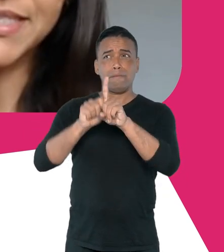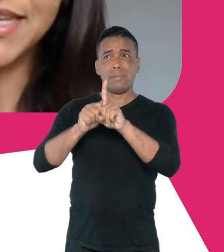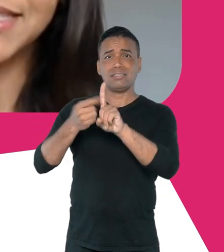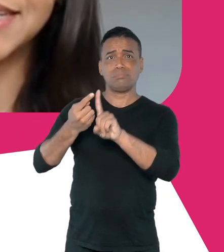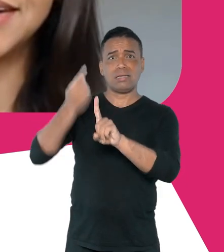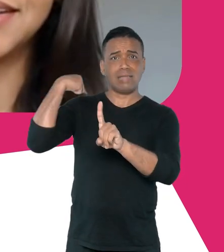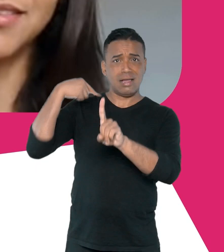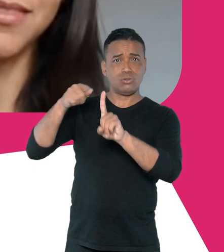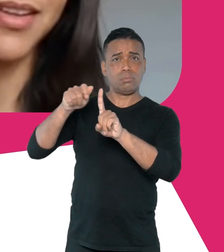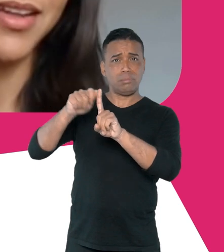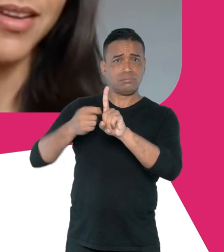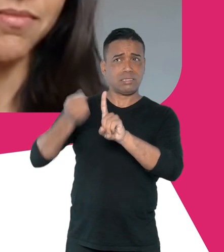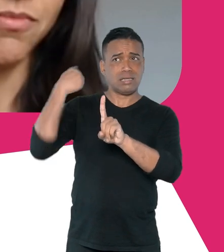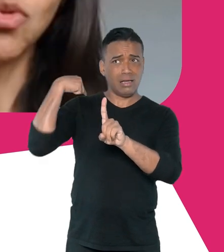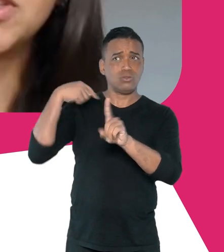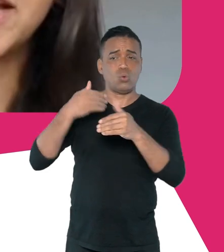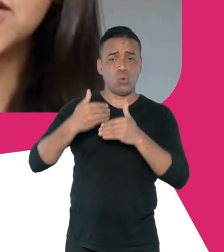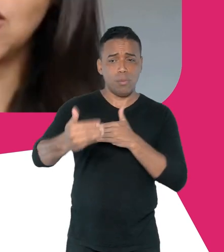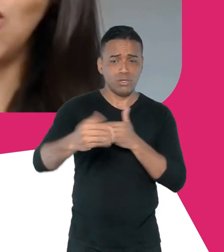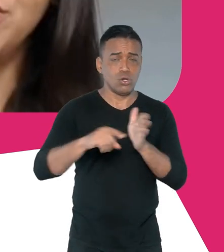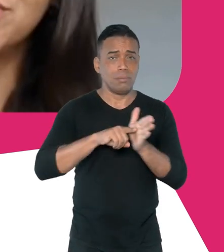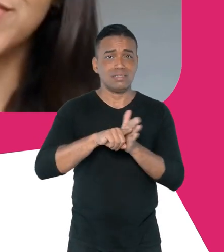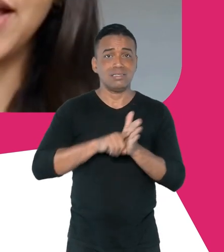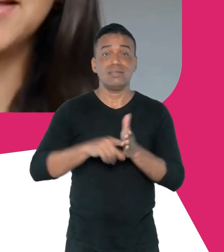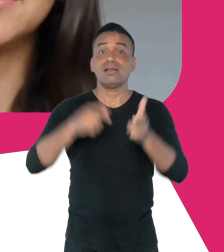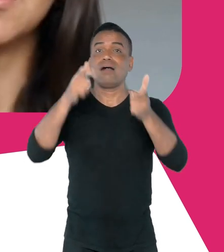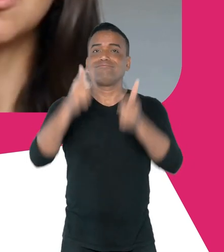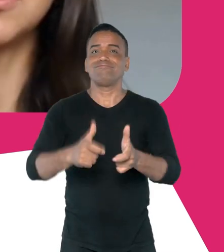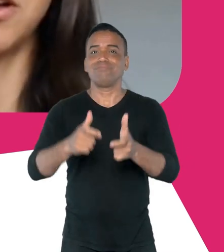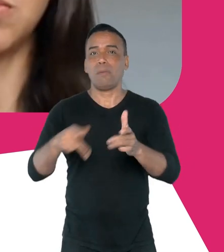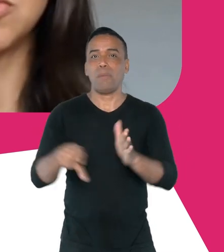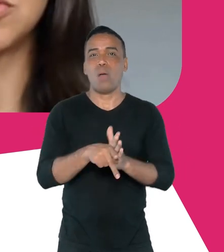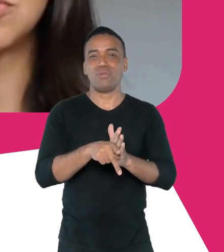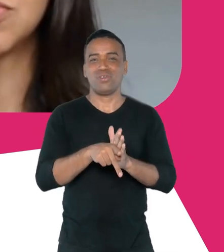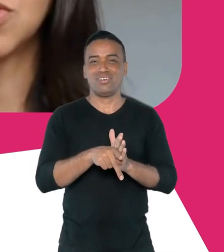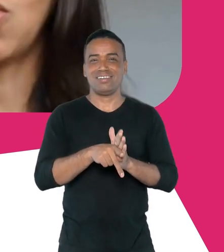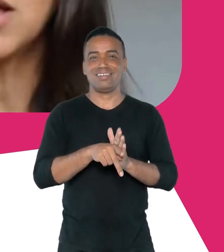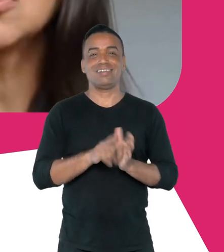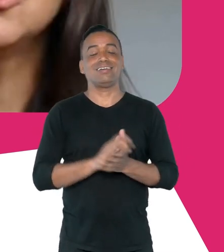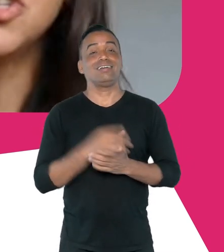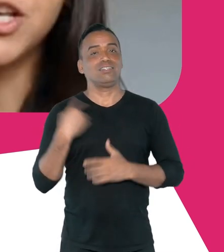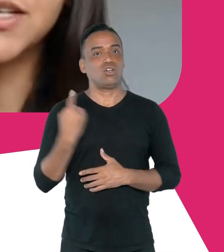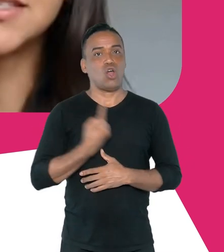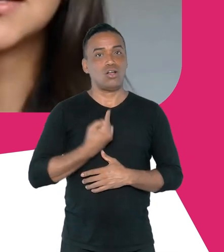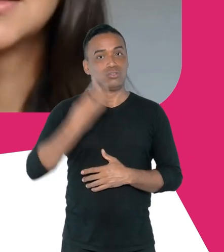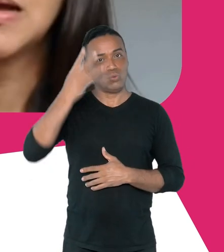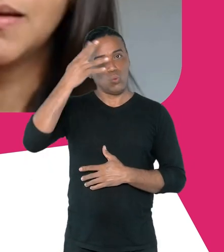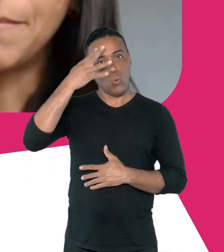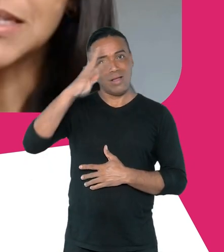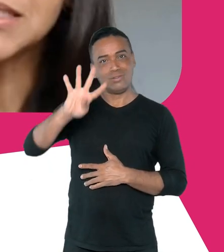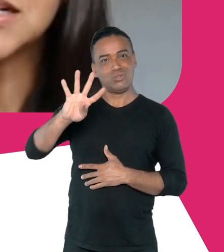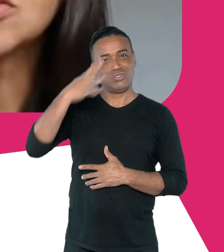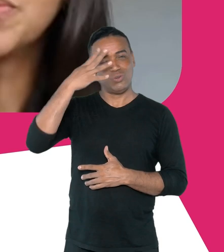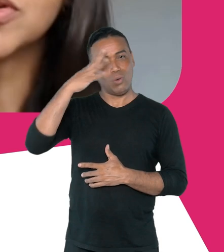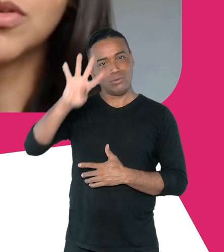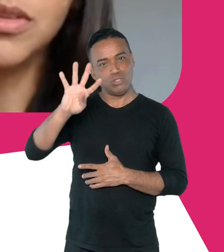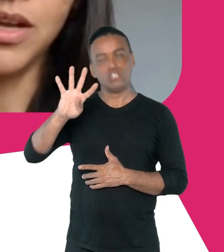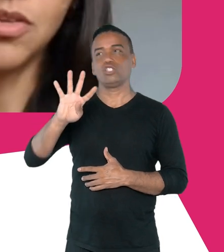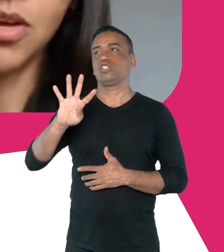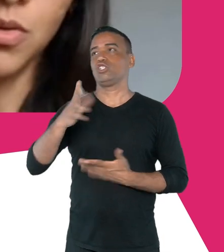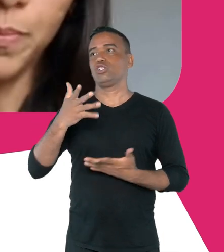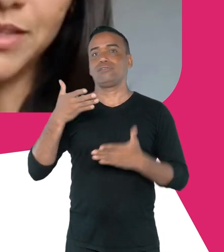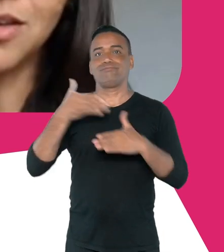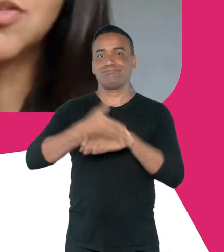uma pesquisa no território, né? Então, nós ficamos 4 dias passando por